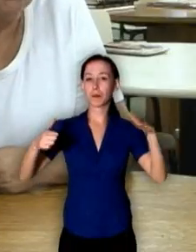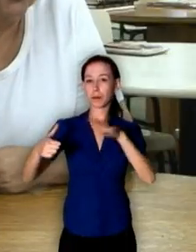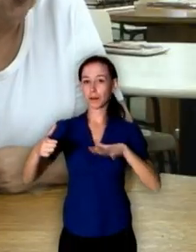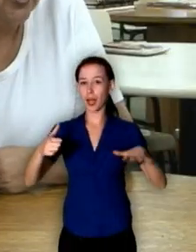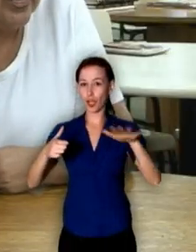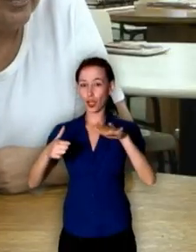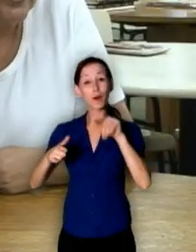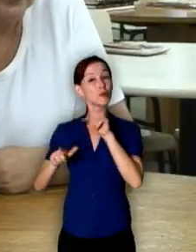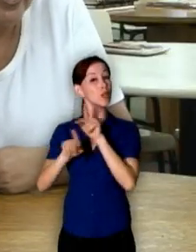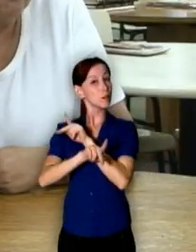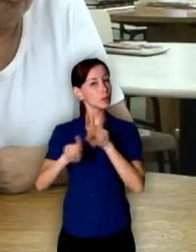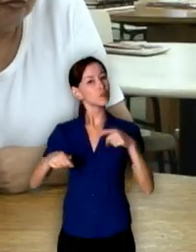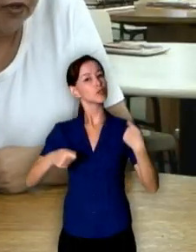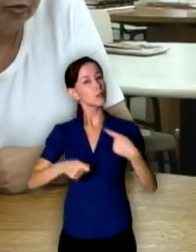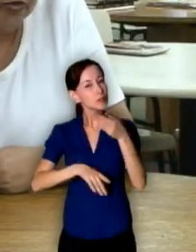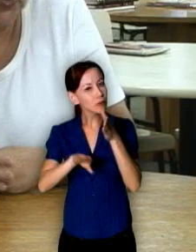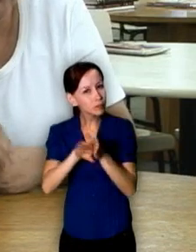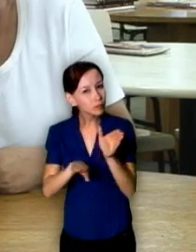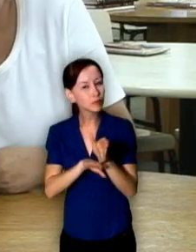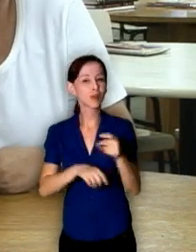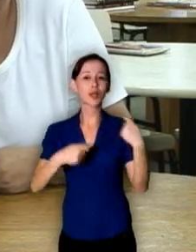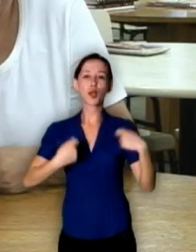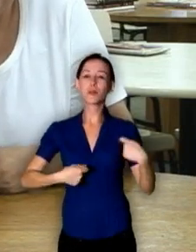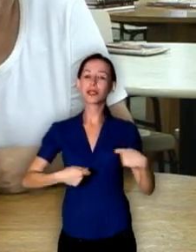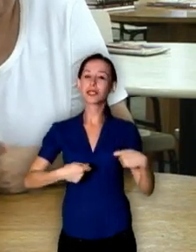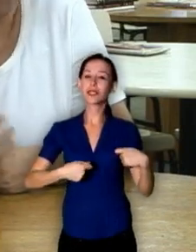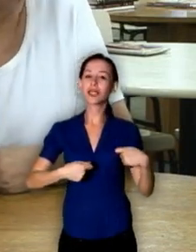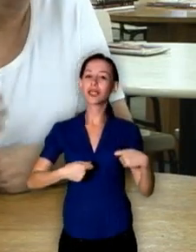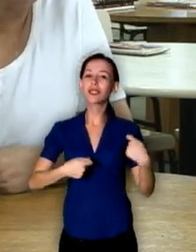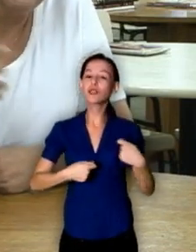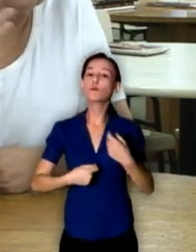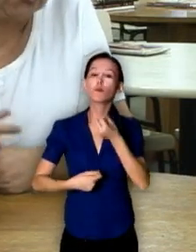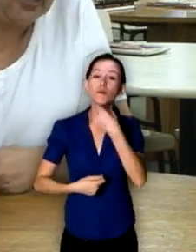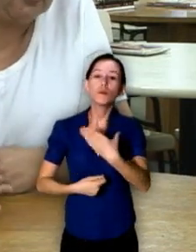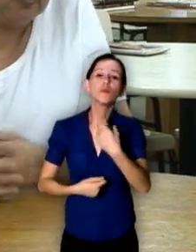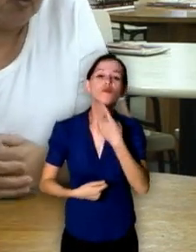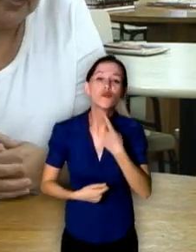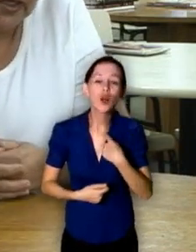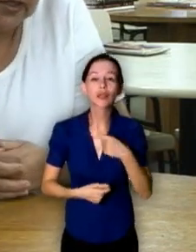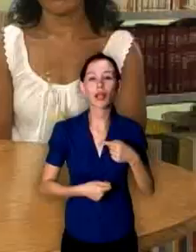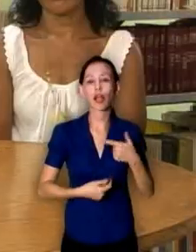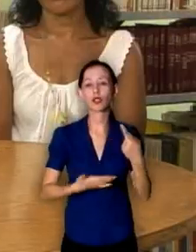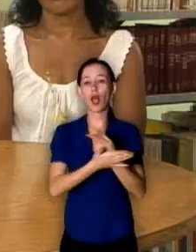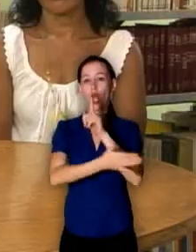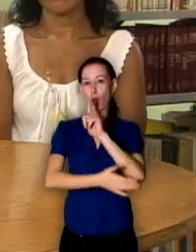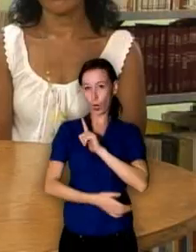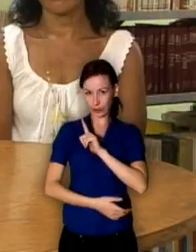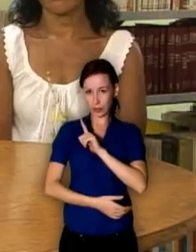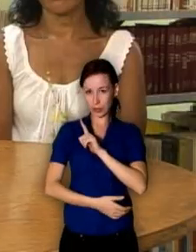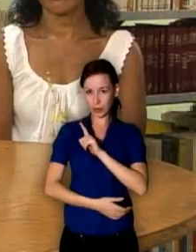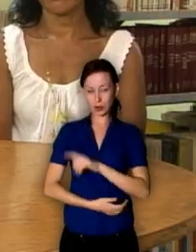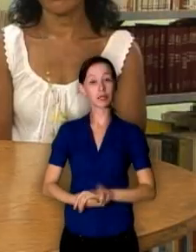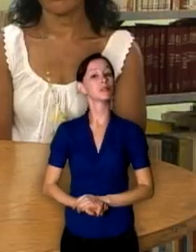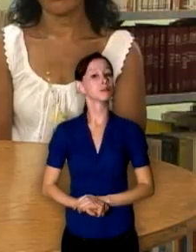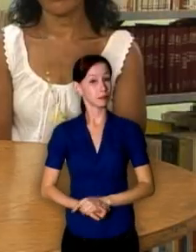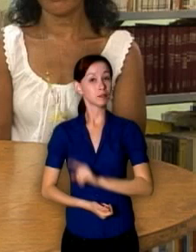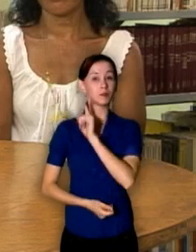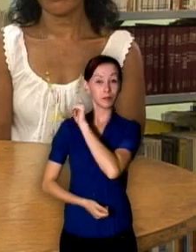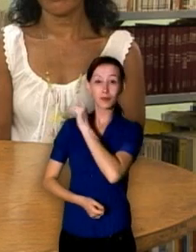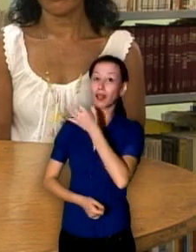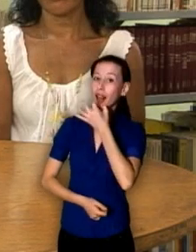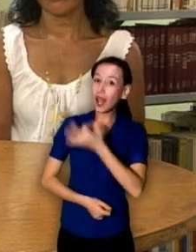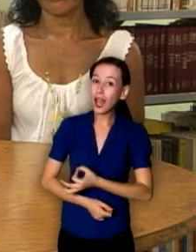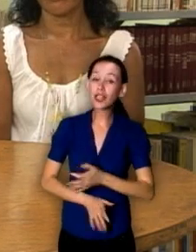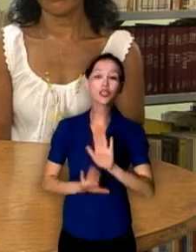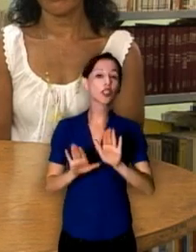O professor tem que estar envolvido, o professor tem que estar com vontade de que aquilo aconteça. Eu acho que não